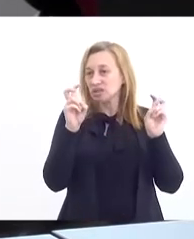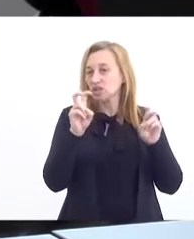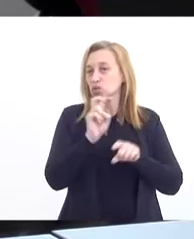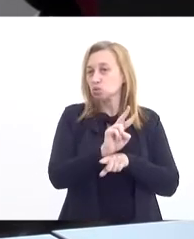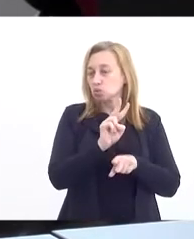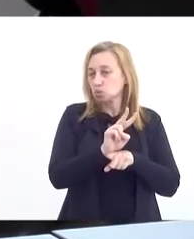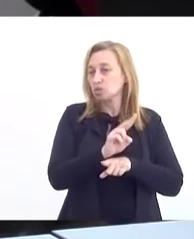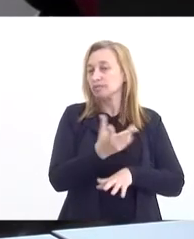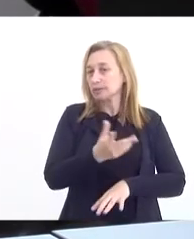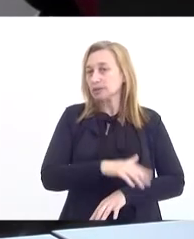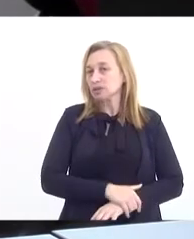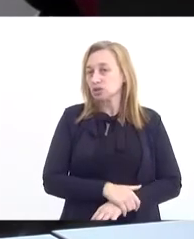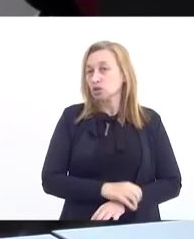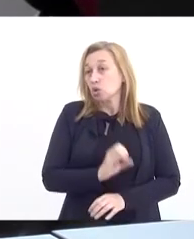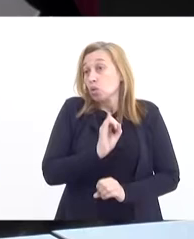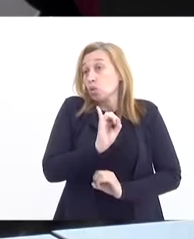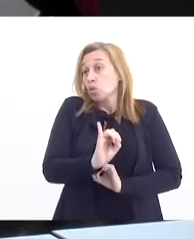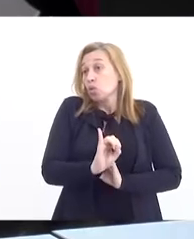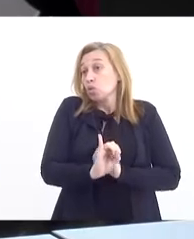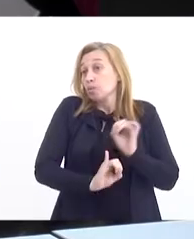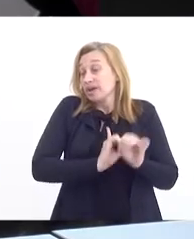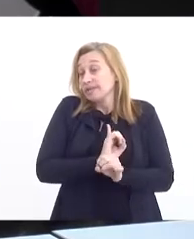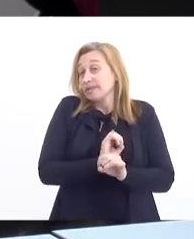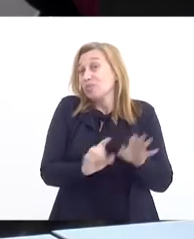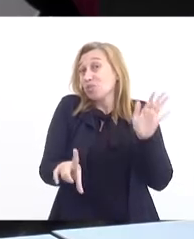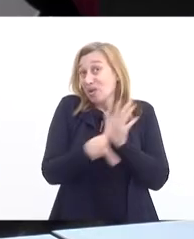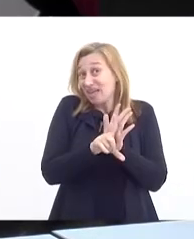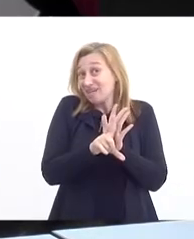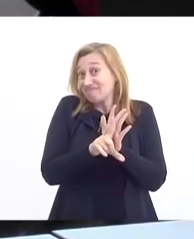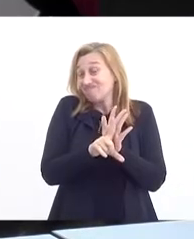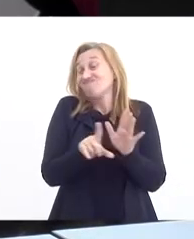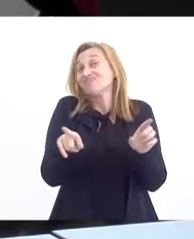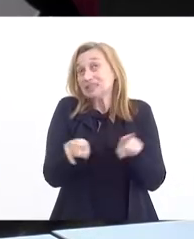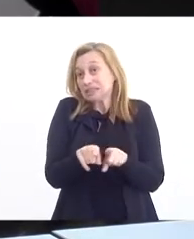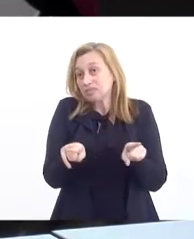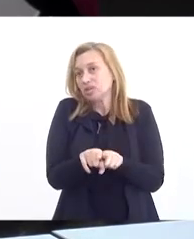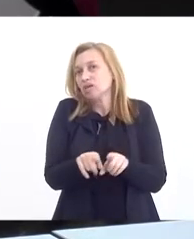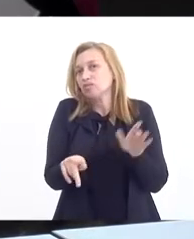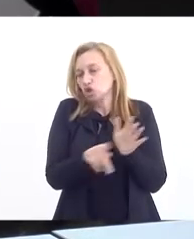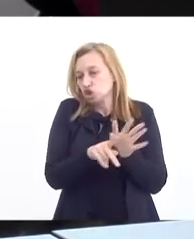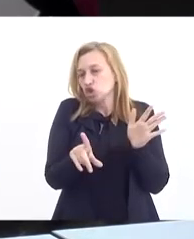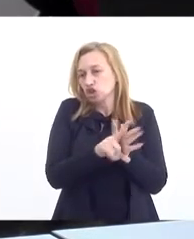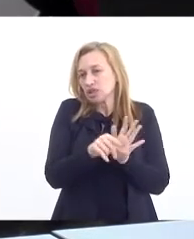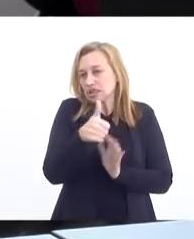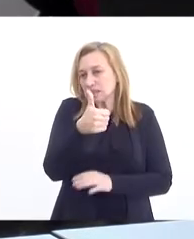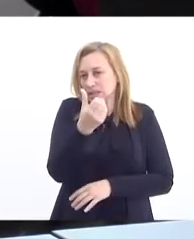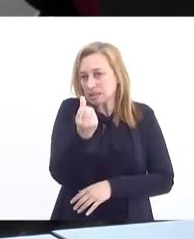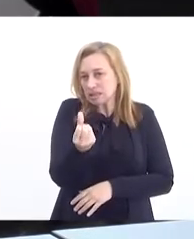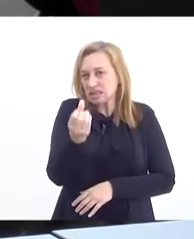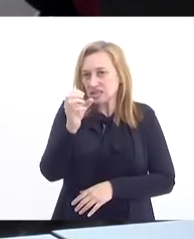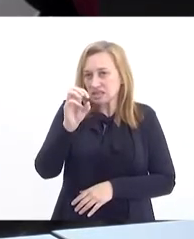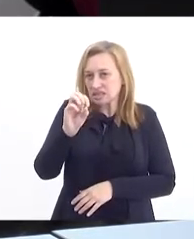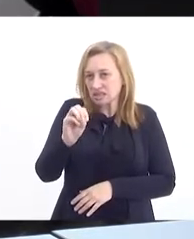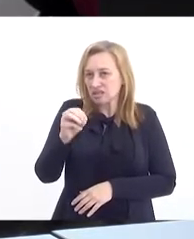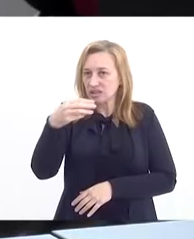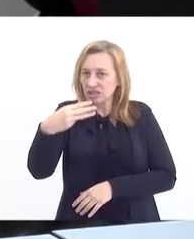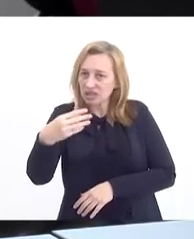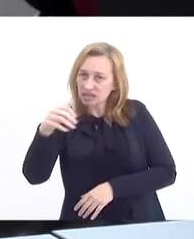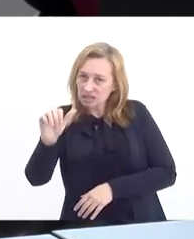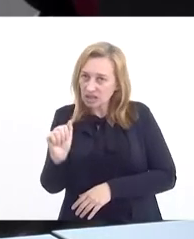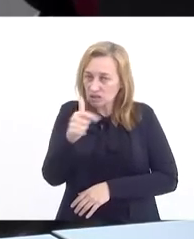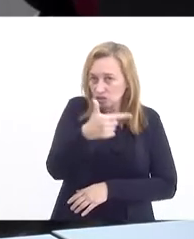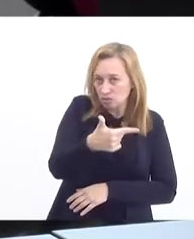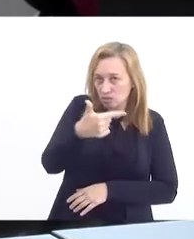monitoramento online, não por lei, e também há projeto de lei 603-A,